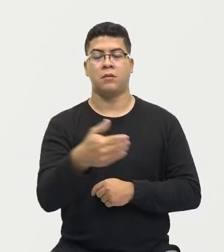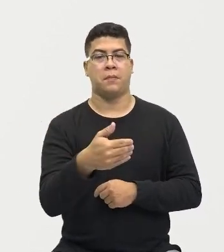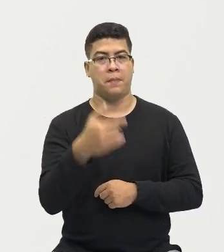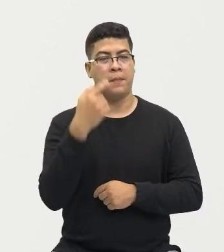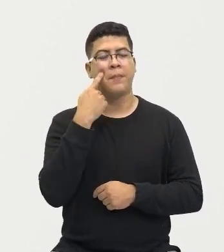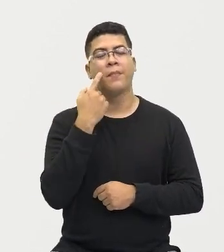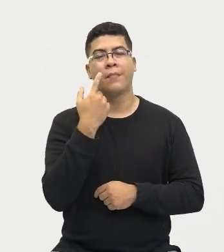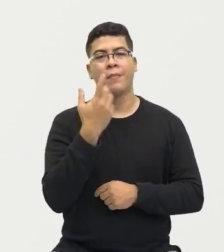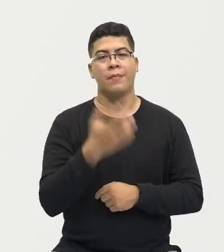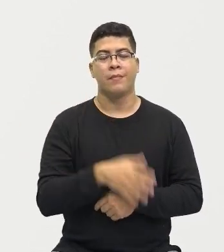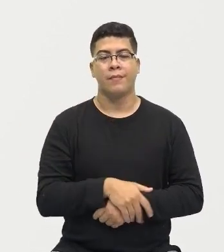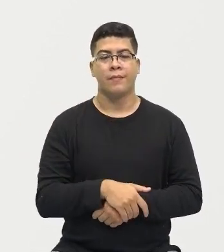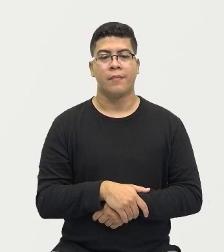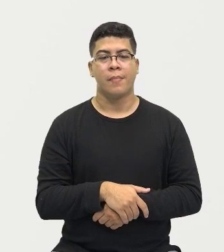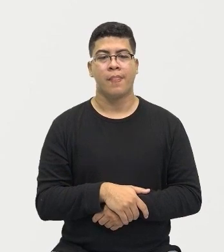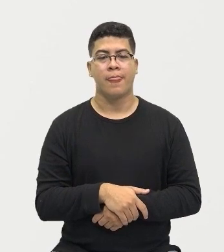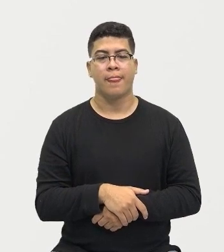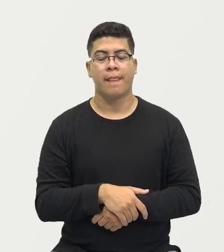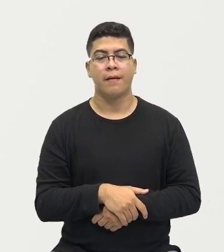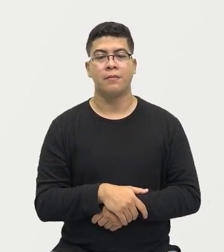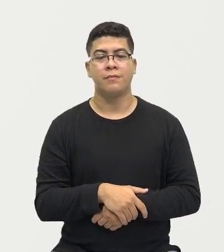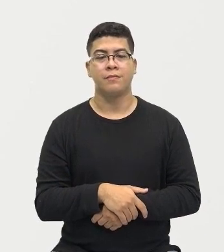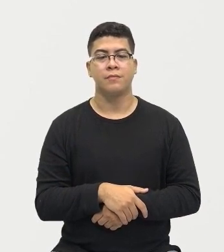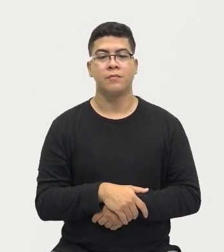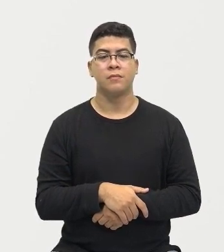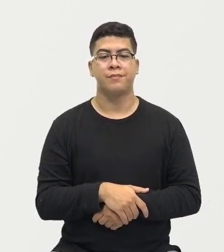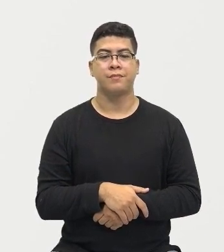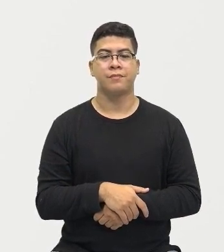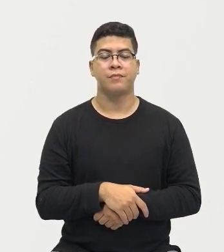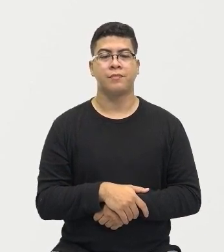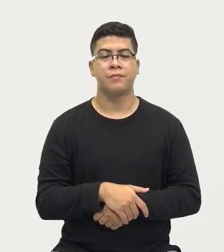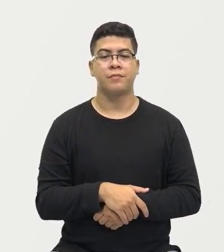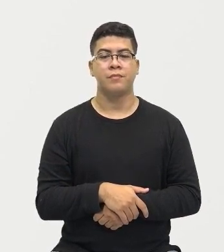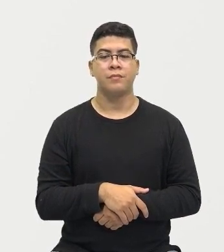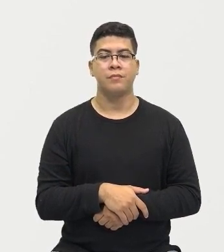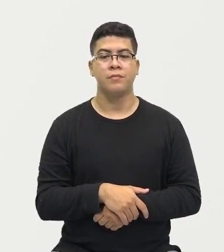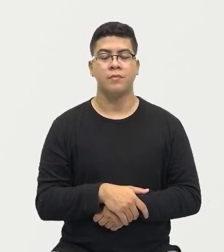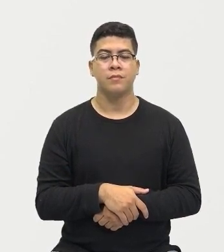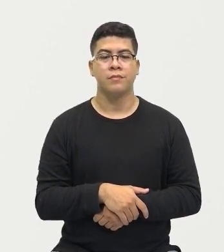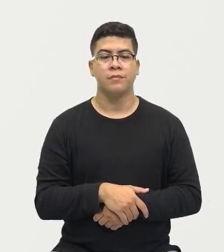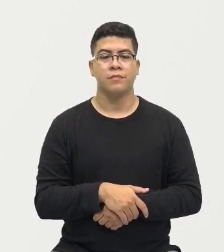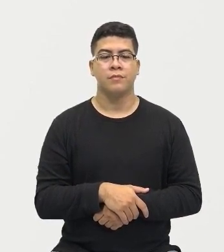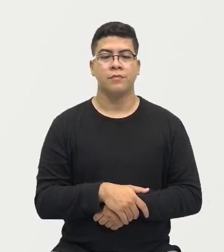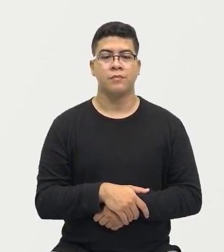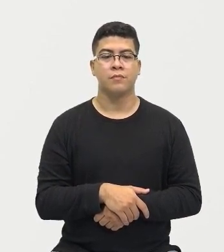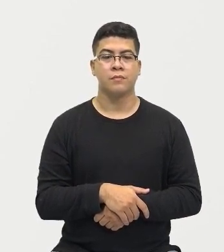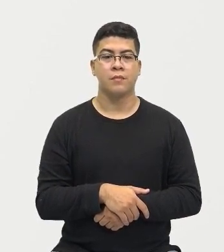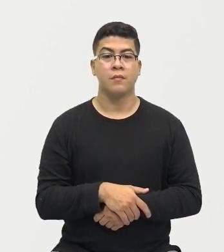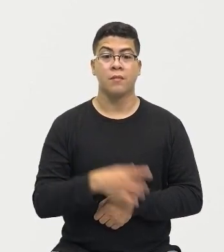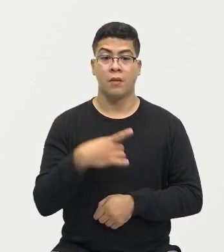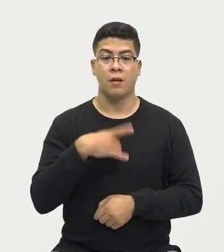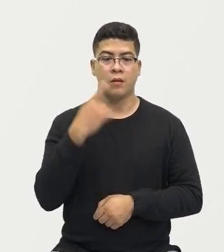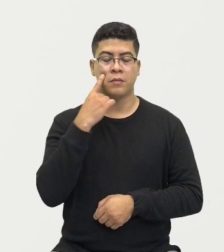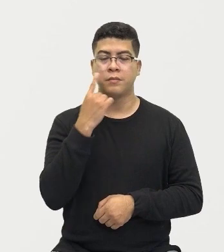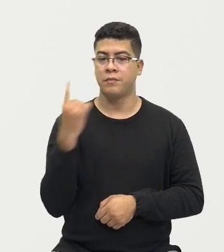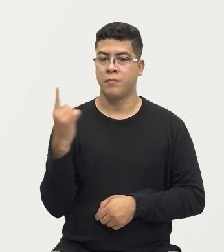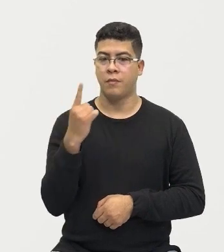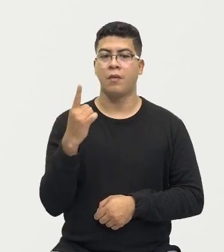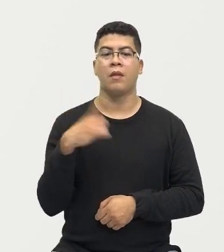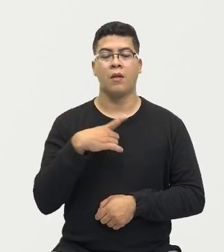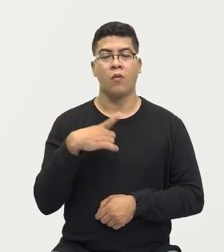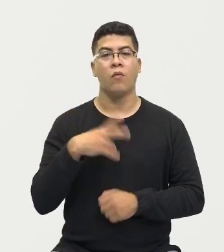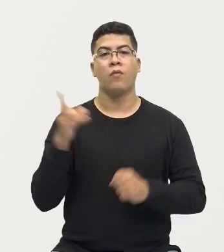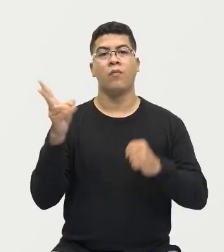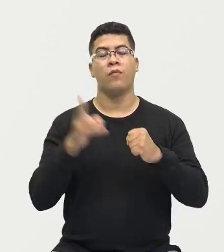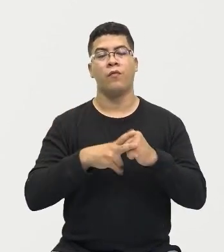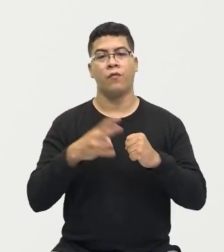Vamos relembrar os verbos transitivos aqui. Olha só, vamos relembrar. Temos aqui também antes temos esse